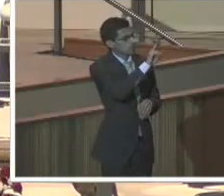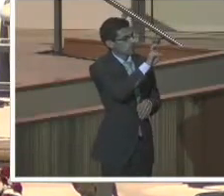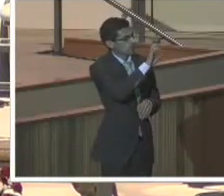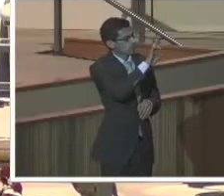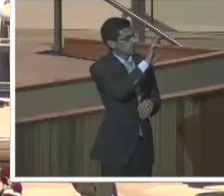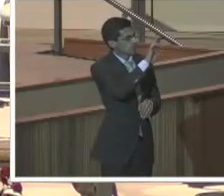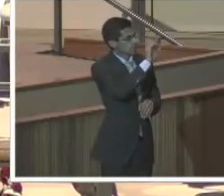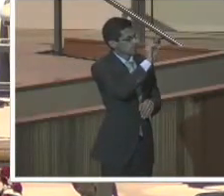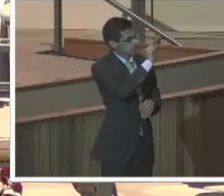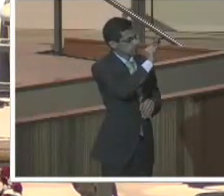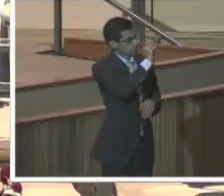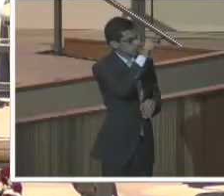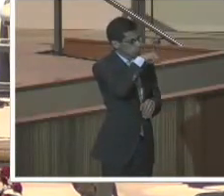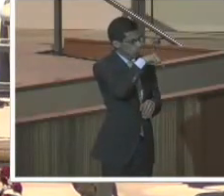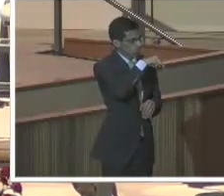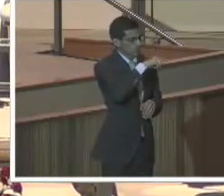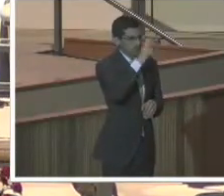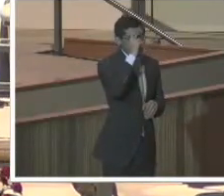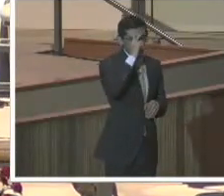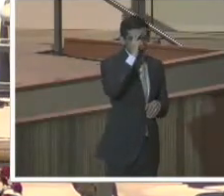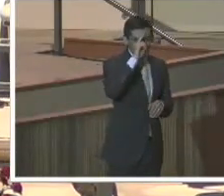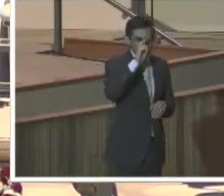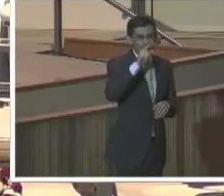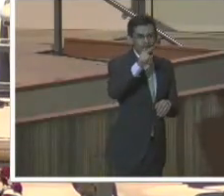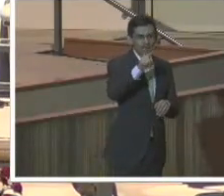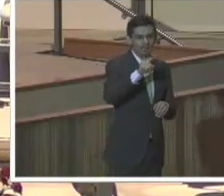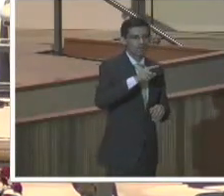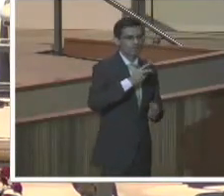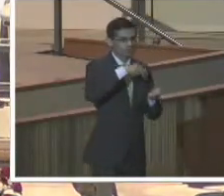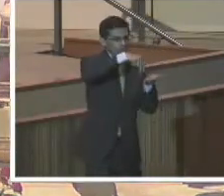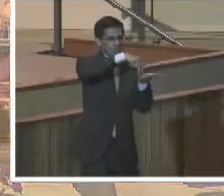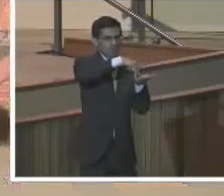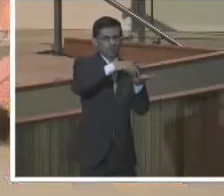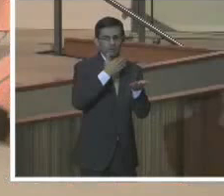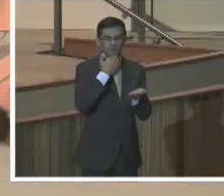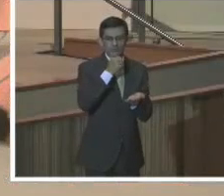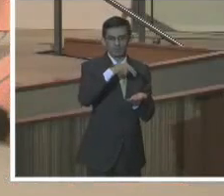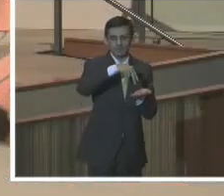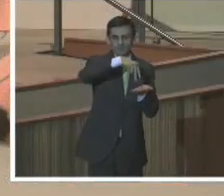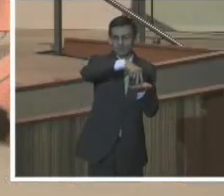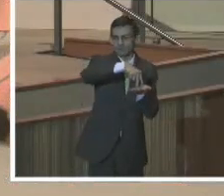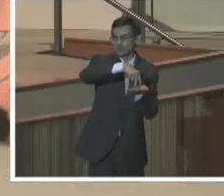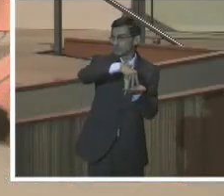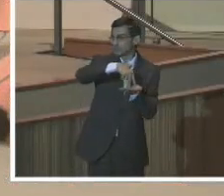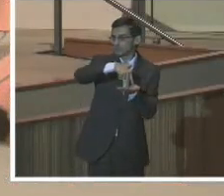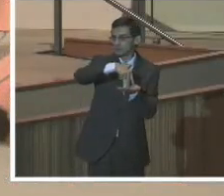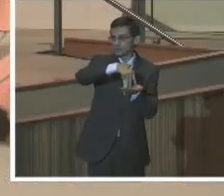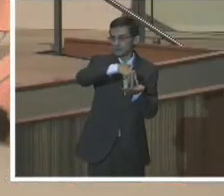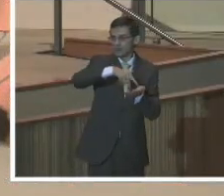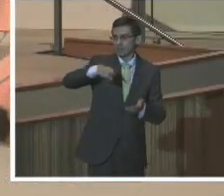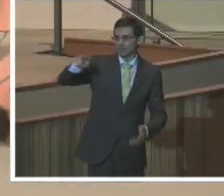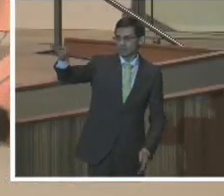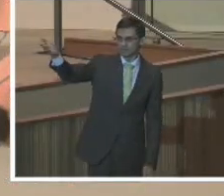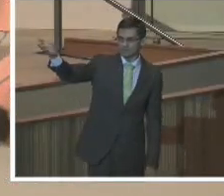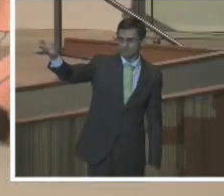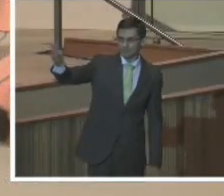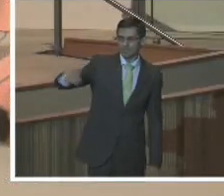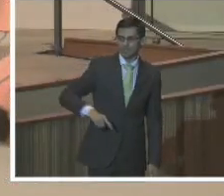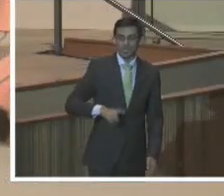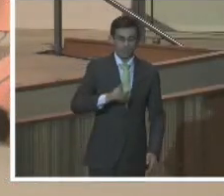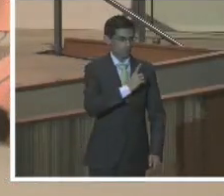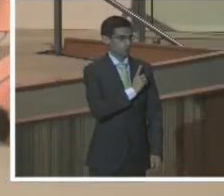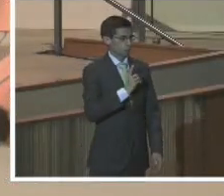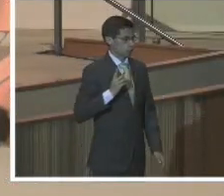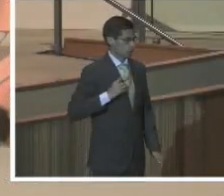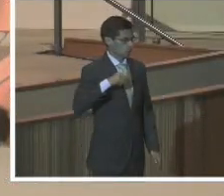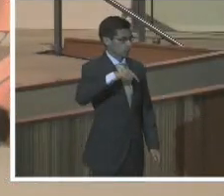é? Esse menino nasceu aqui nessa... Fica de pé, Iverson, para todo mundo te ver aqui, não é? Diácono aqui da nossa igreja, líder